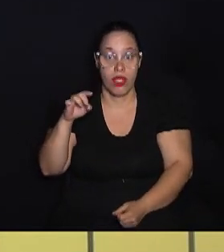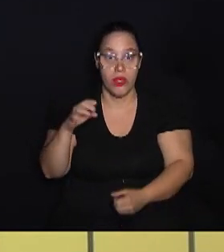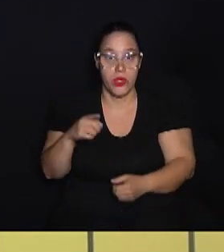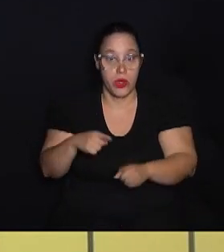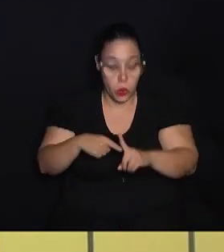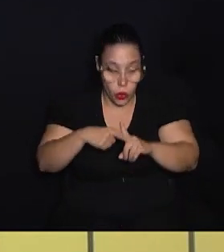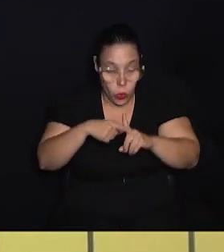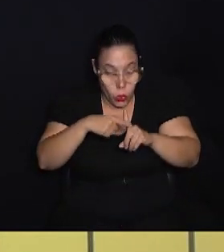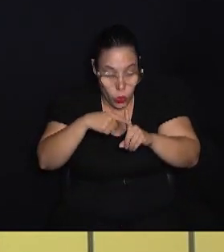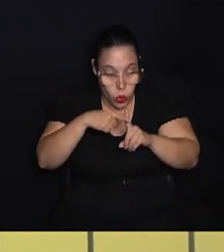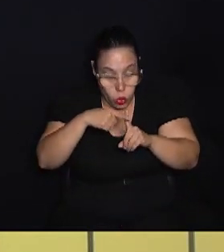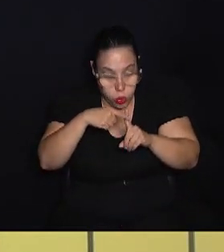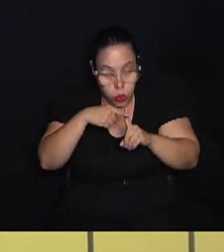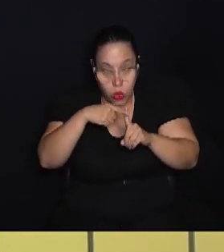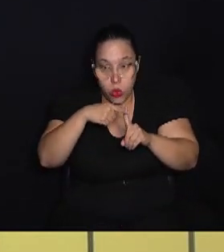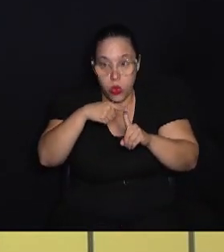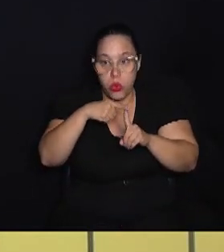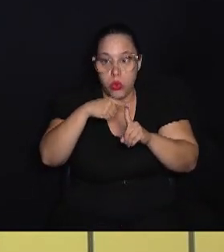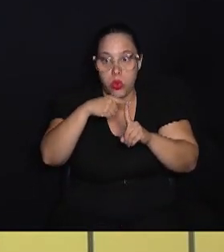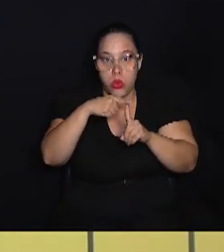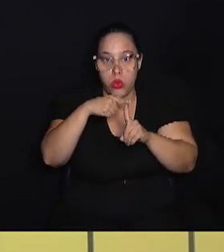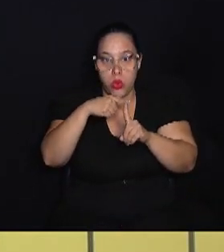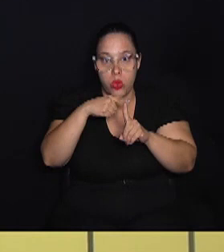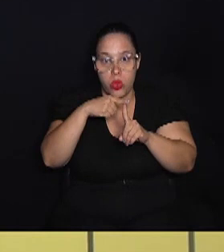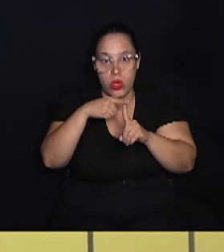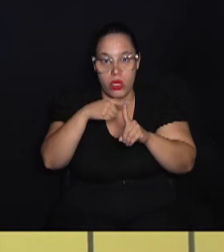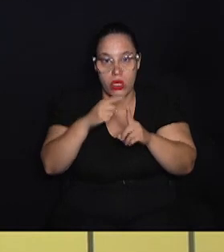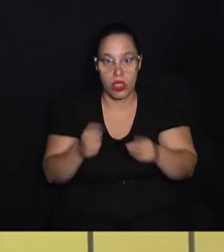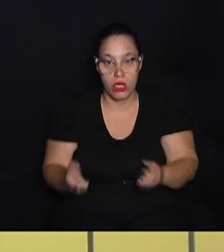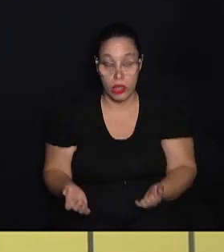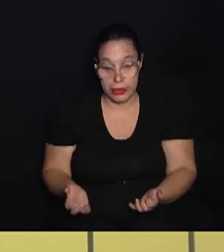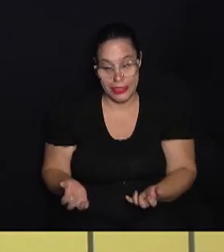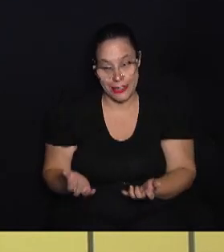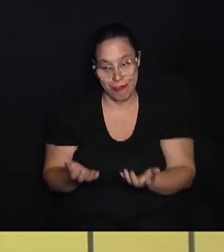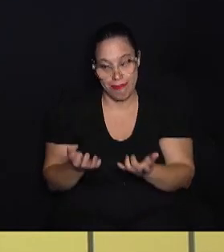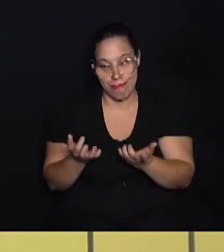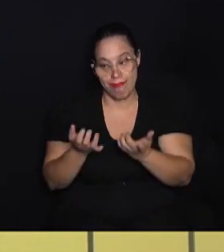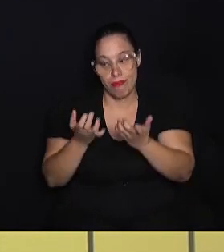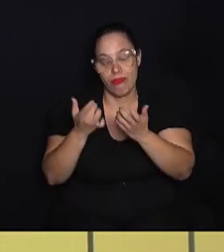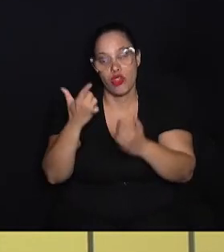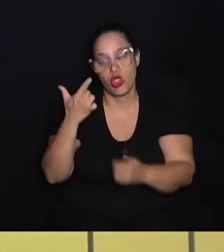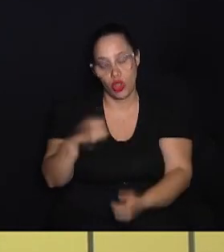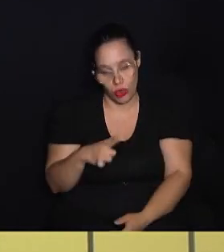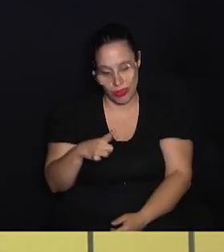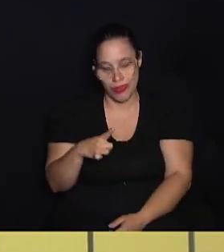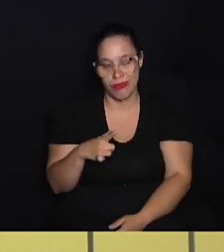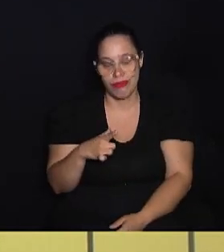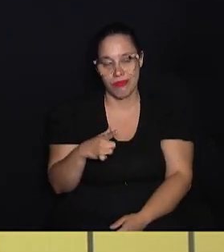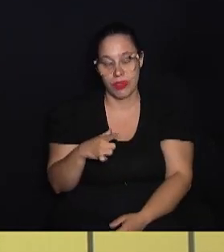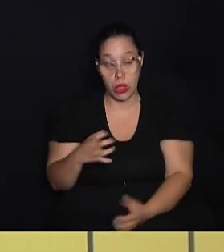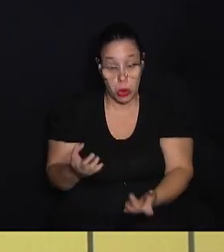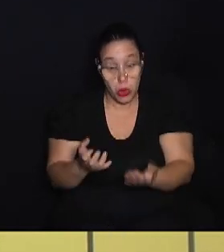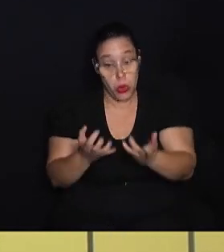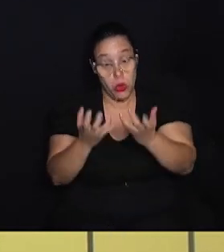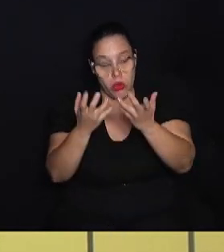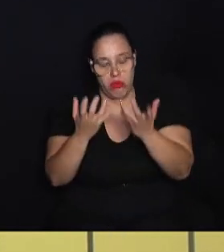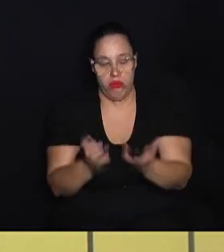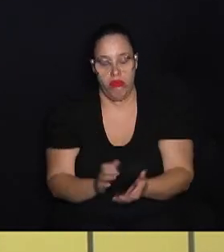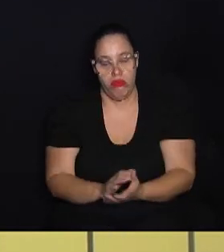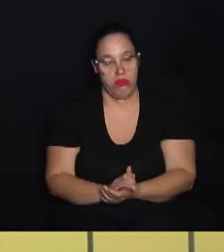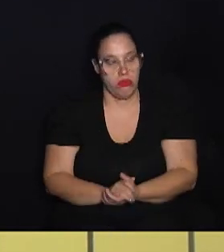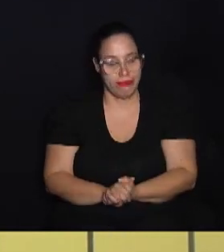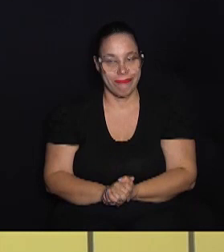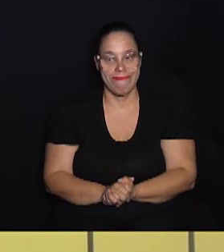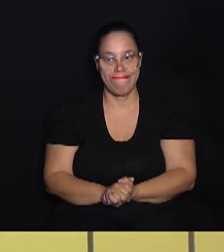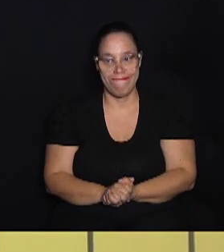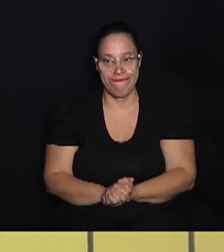esquentando o dia, a umidade vai reduzindo, esse foco ele acaba tendo uma reignição, uma retomada com maior intensificação.